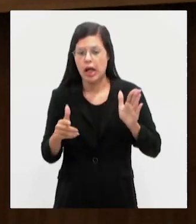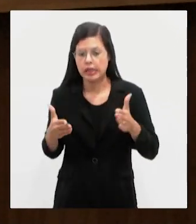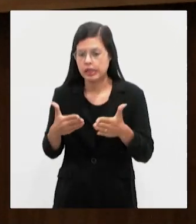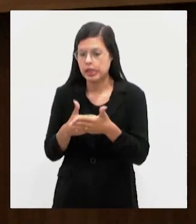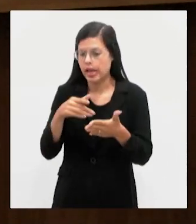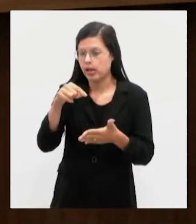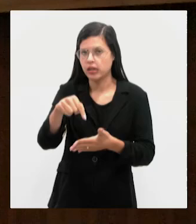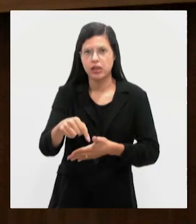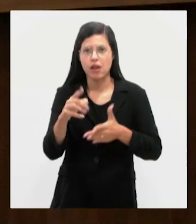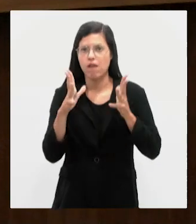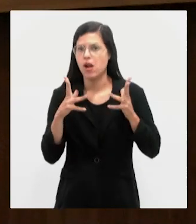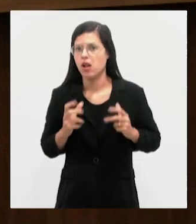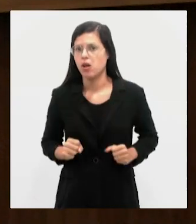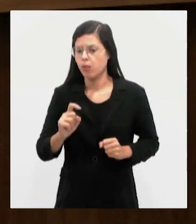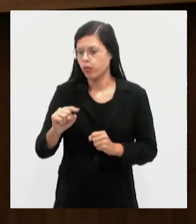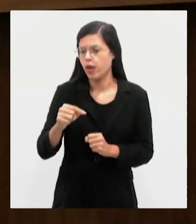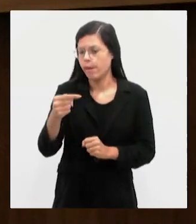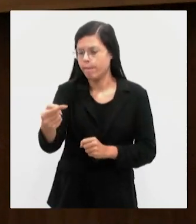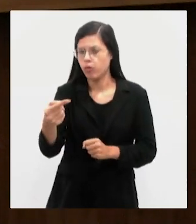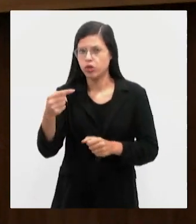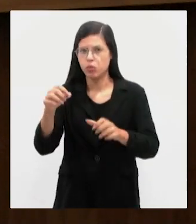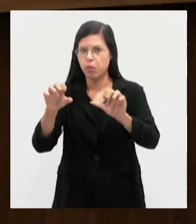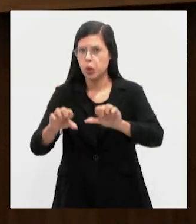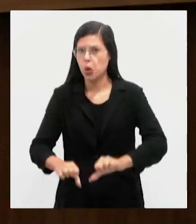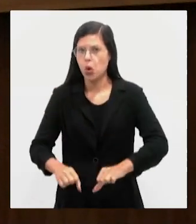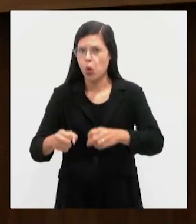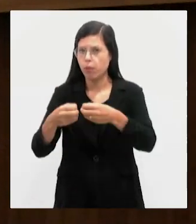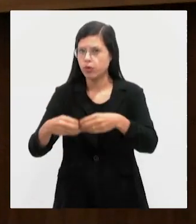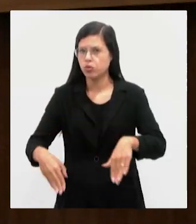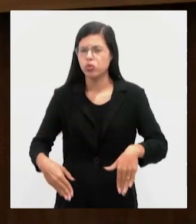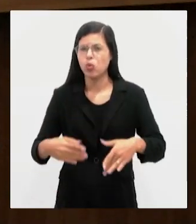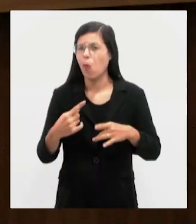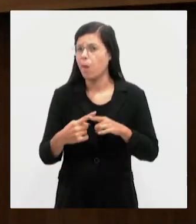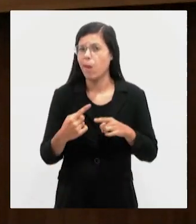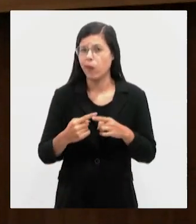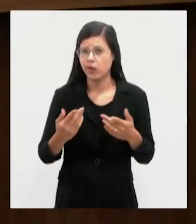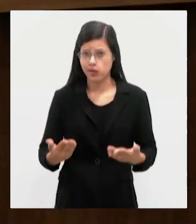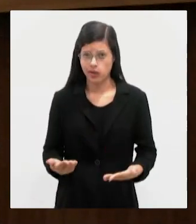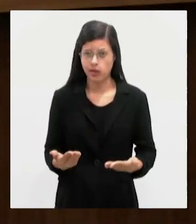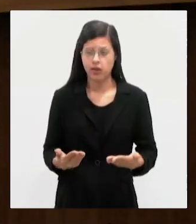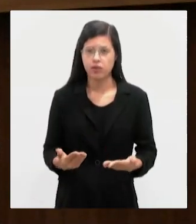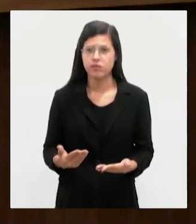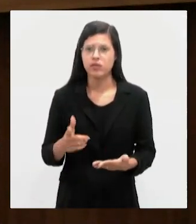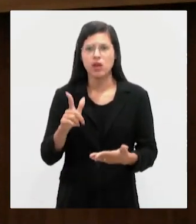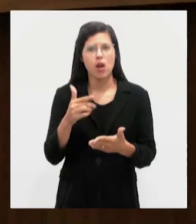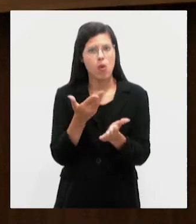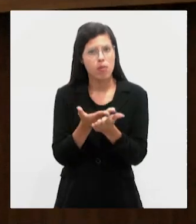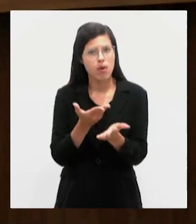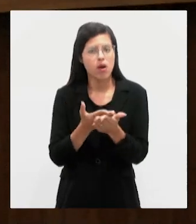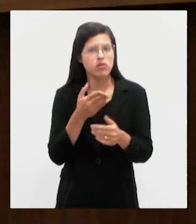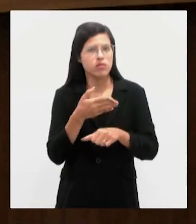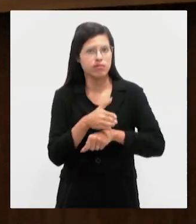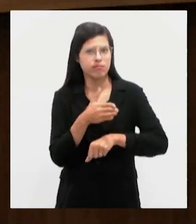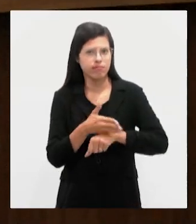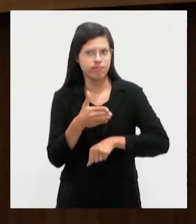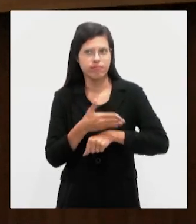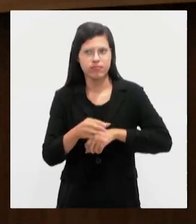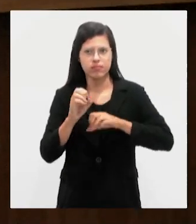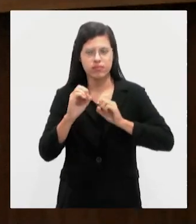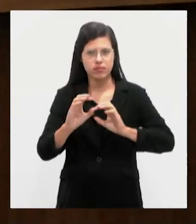razão. É tal empresa, é o lixo, é o esgoto. Então, isso, o que acontece? Isso é uma aula prática de educação